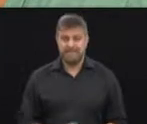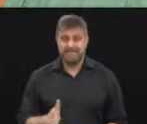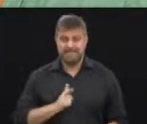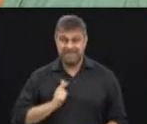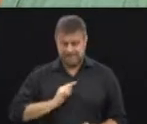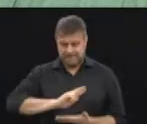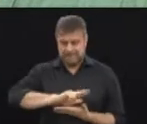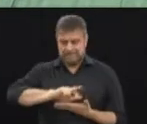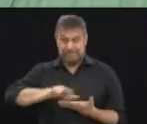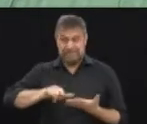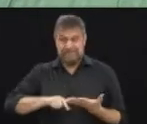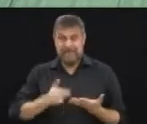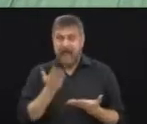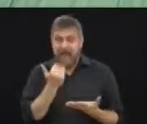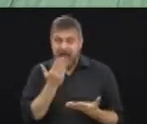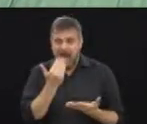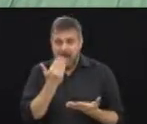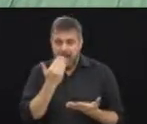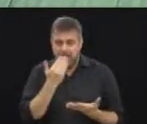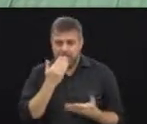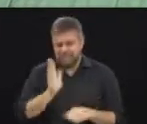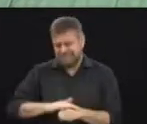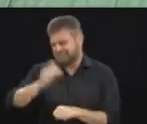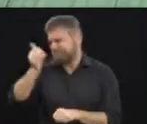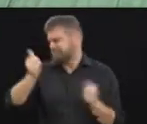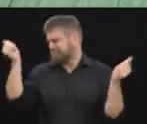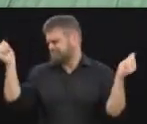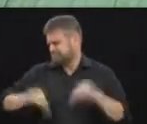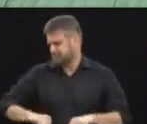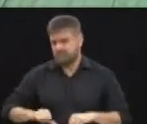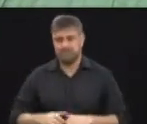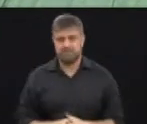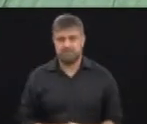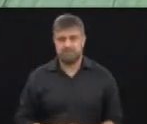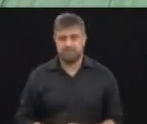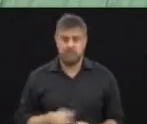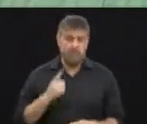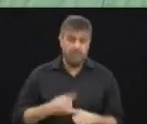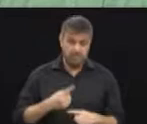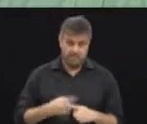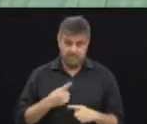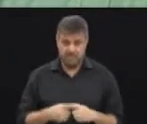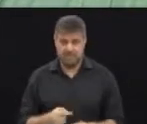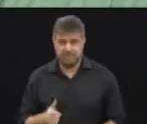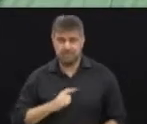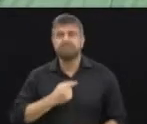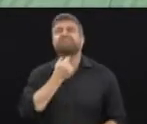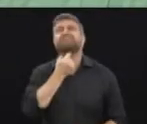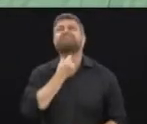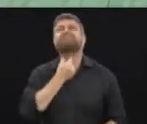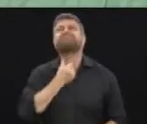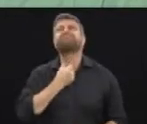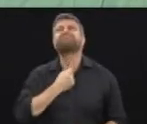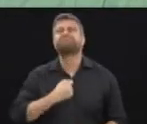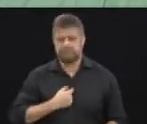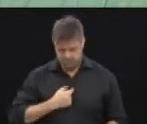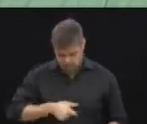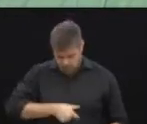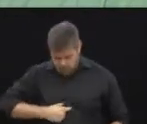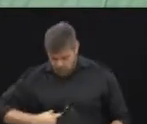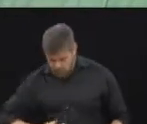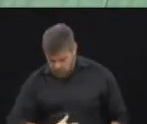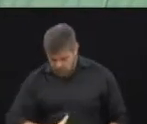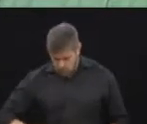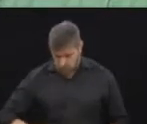Alguns alimentos que aumentam a chance de ter refluxo gastroesofágico. Por quê? Entre o esôfago e o